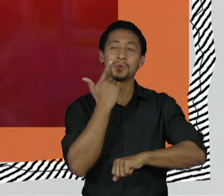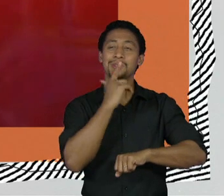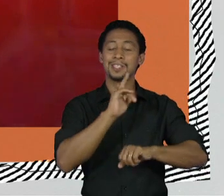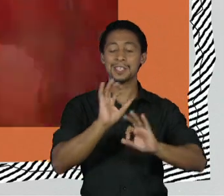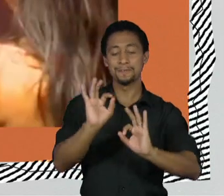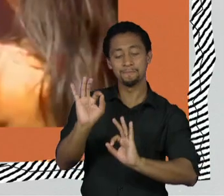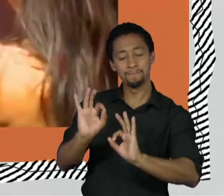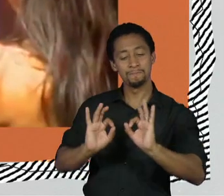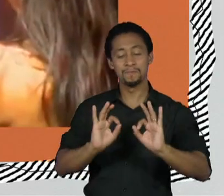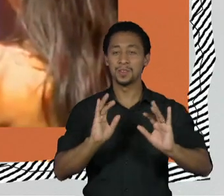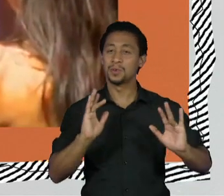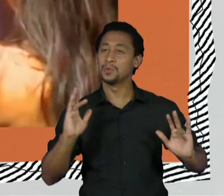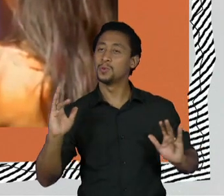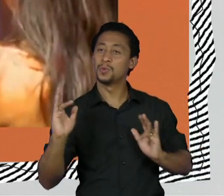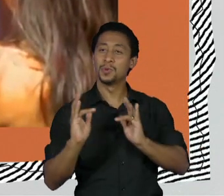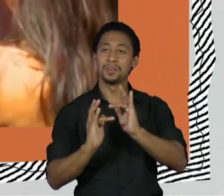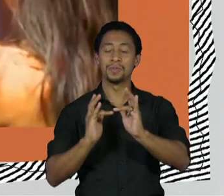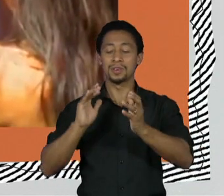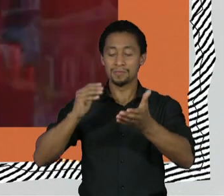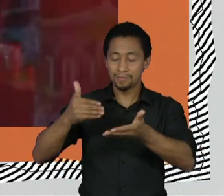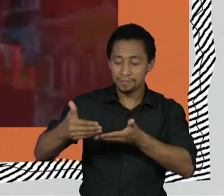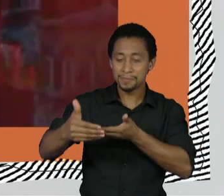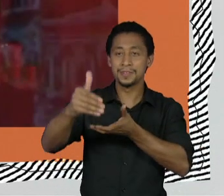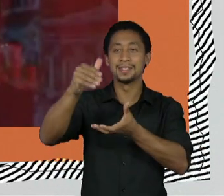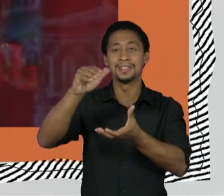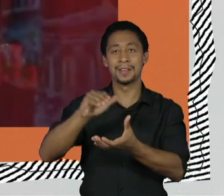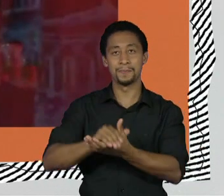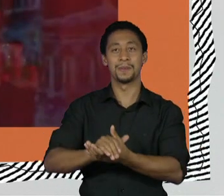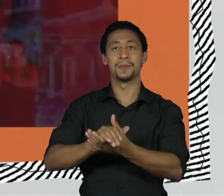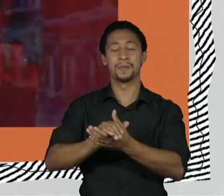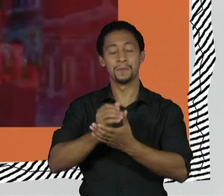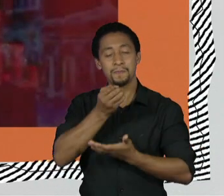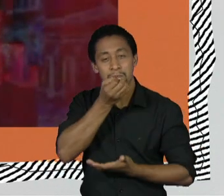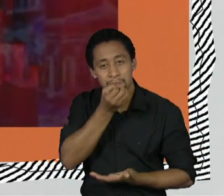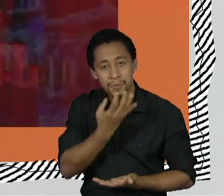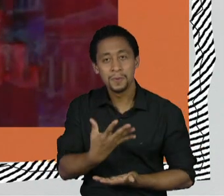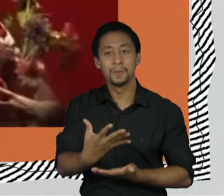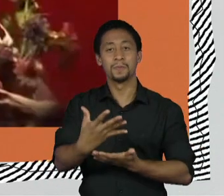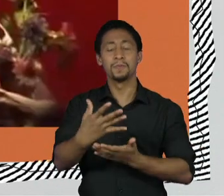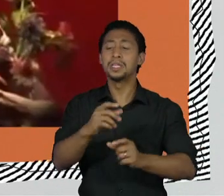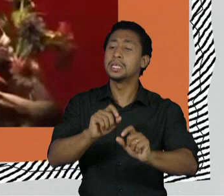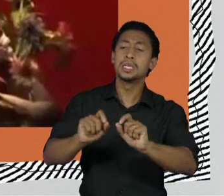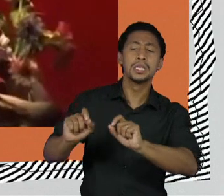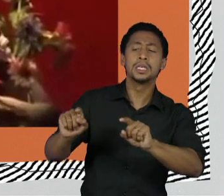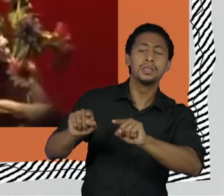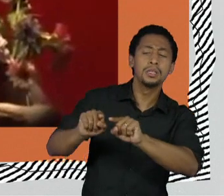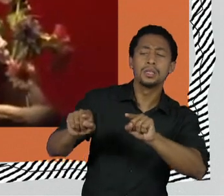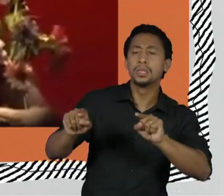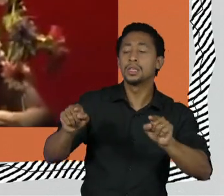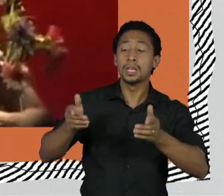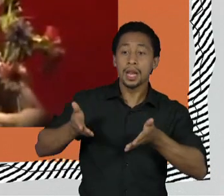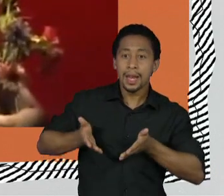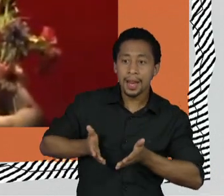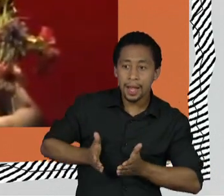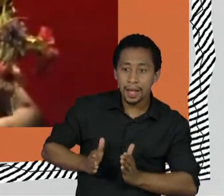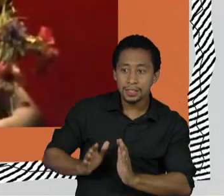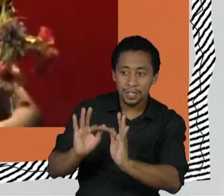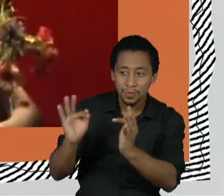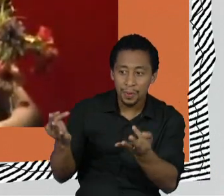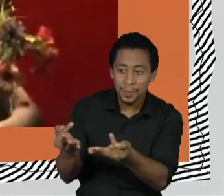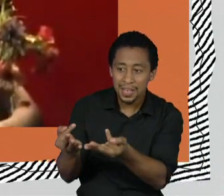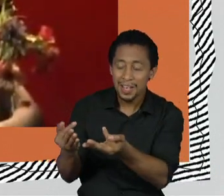noivado será por nós abençoado. E quem de lá nascer terá fortuna e